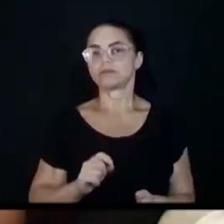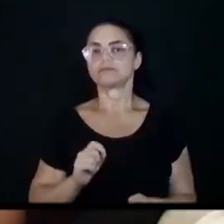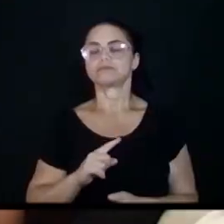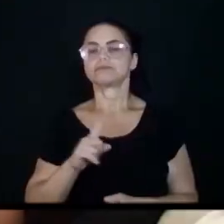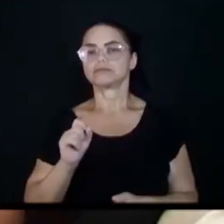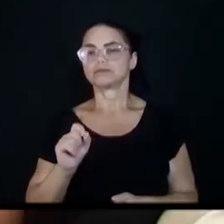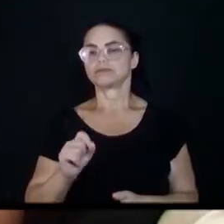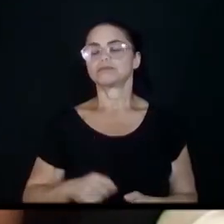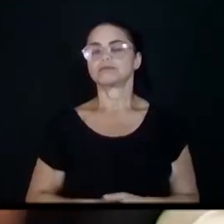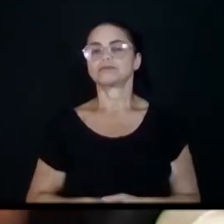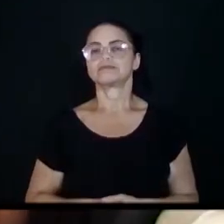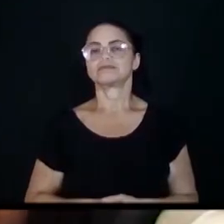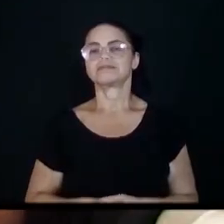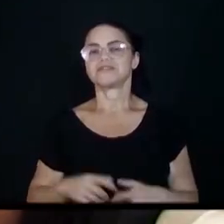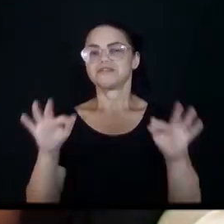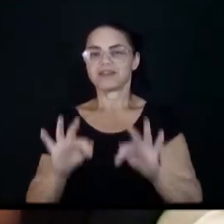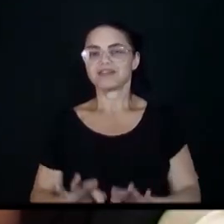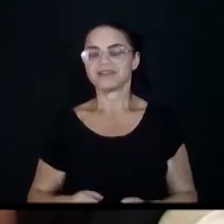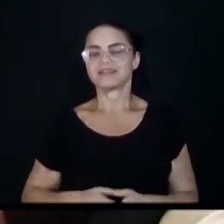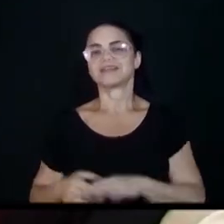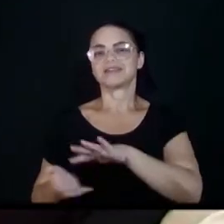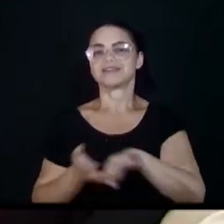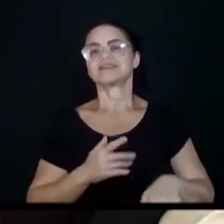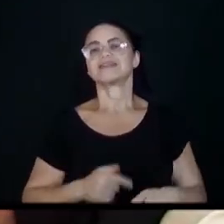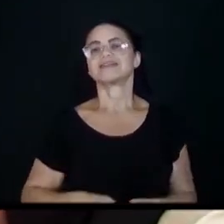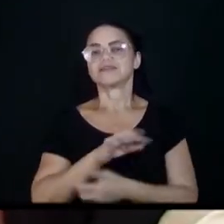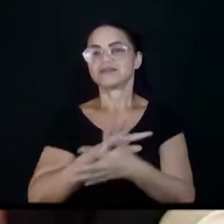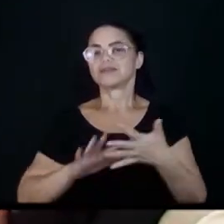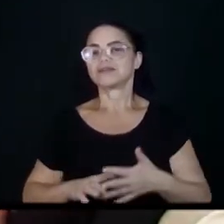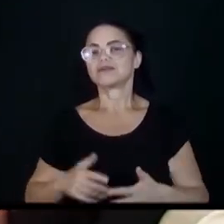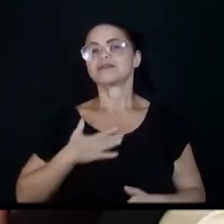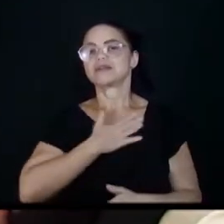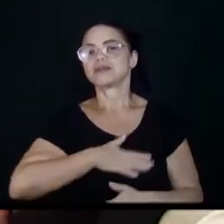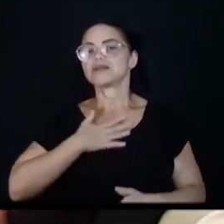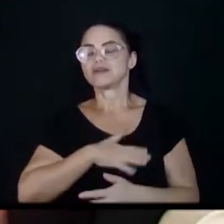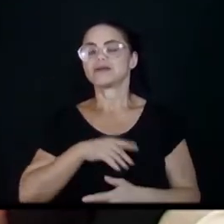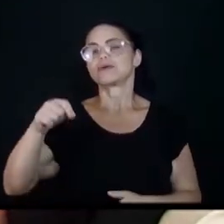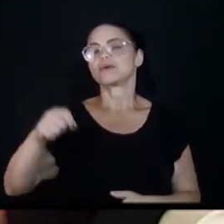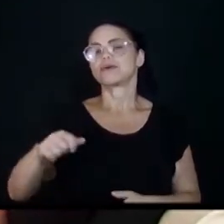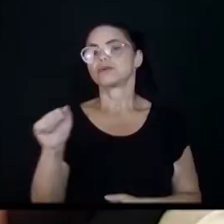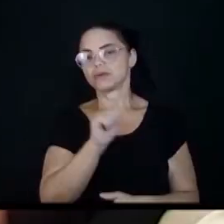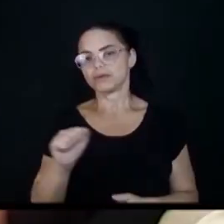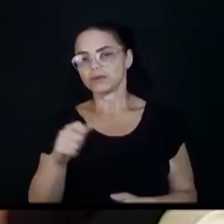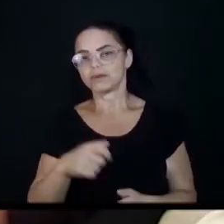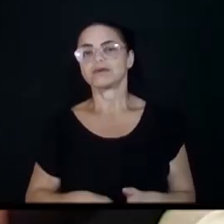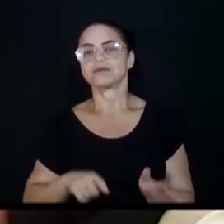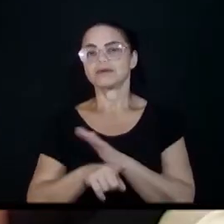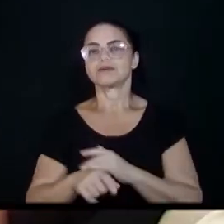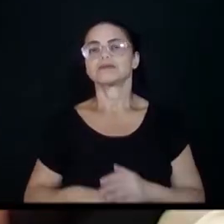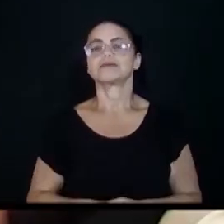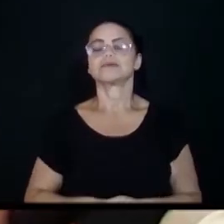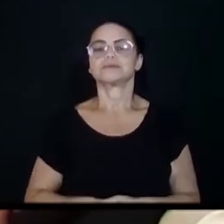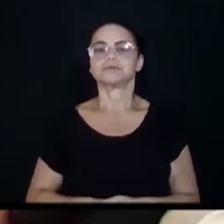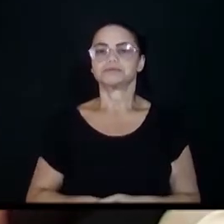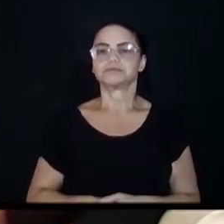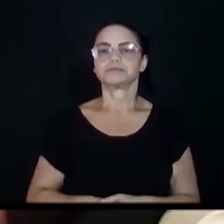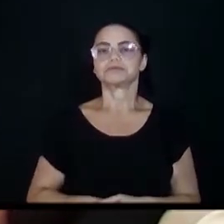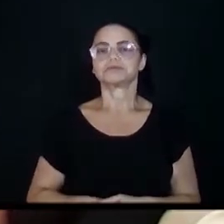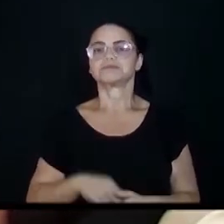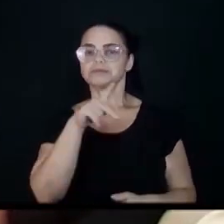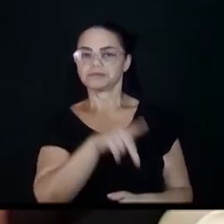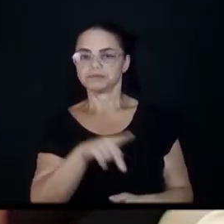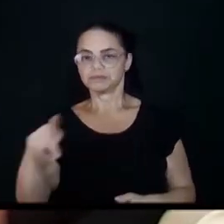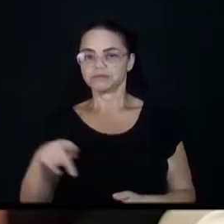Felicidade. Qual é a atividade que você mais gosta quando você está aqui na associação? Eu gosto do professor